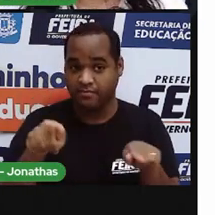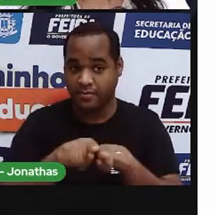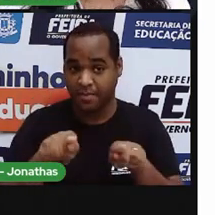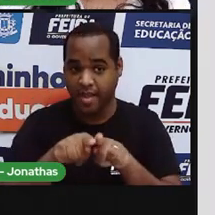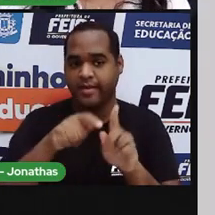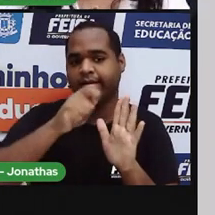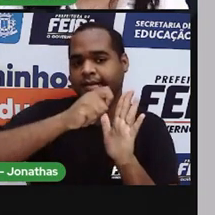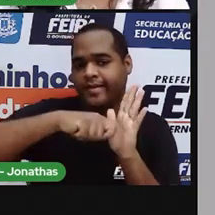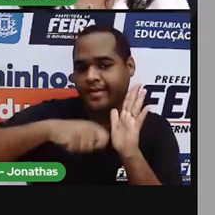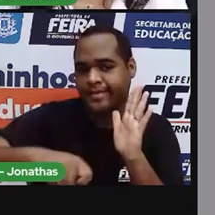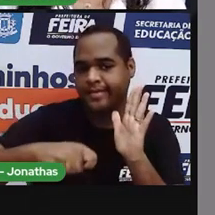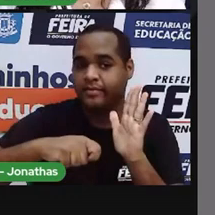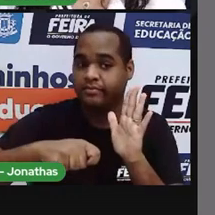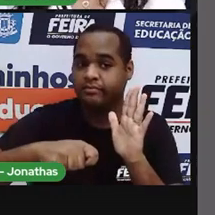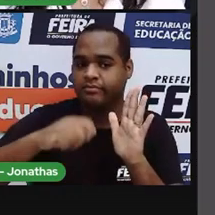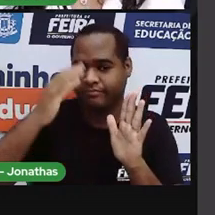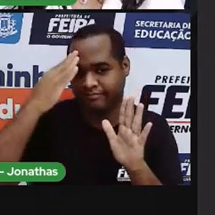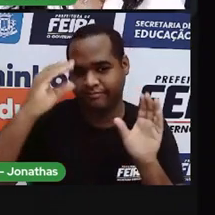escrita.